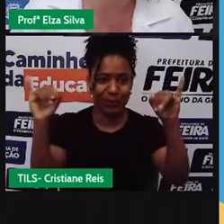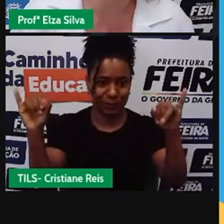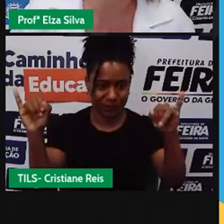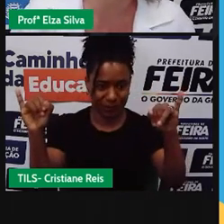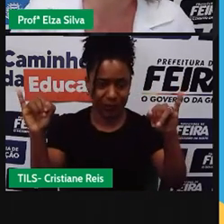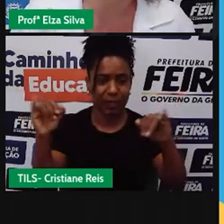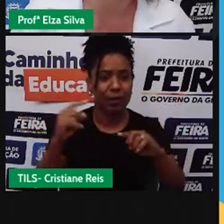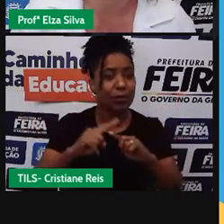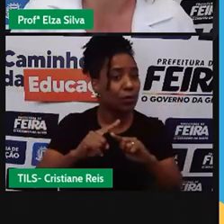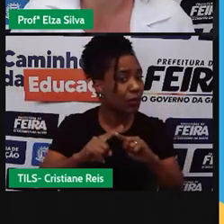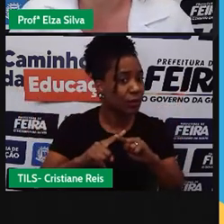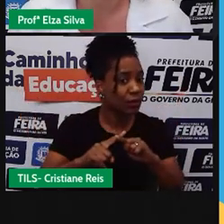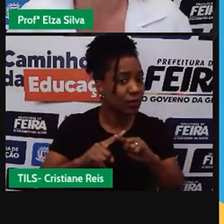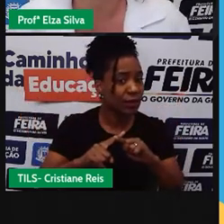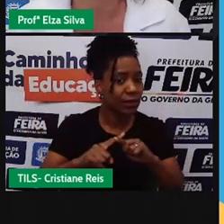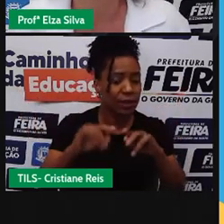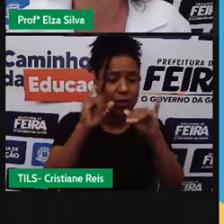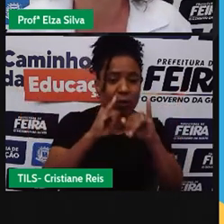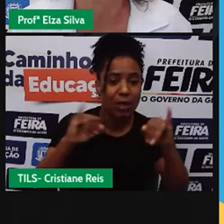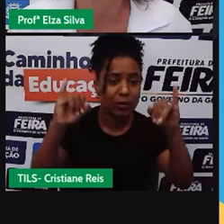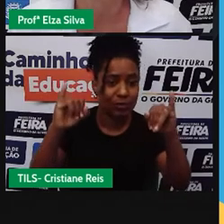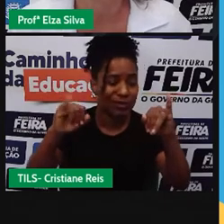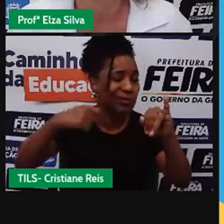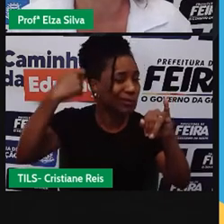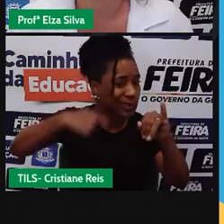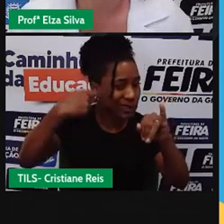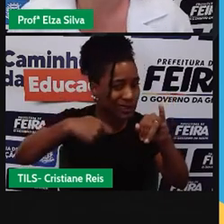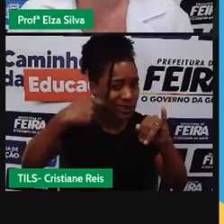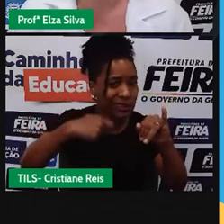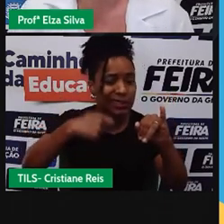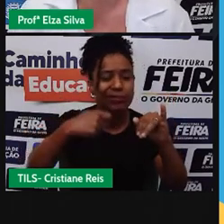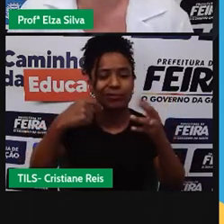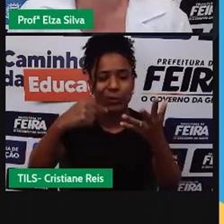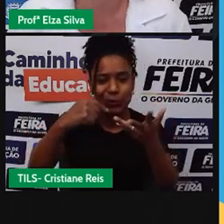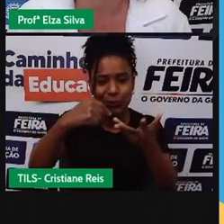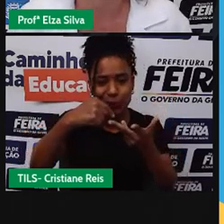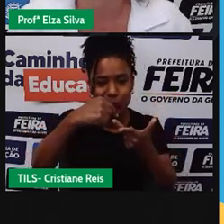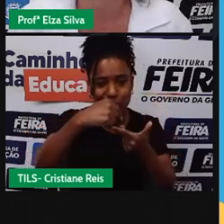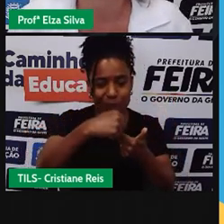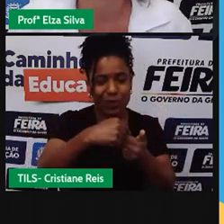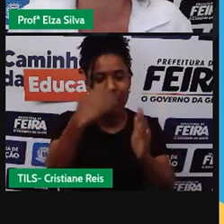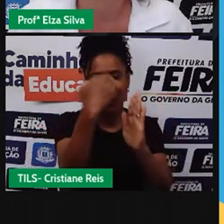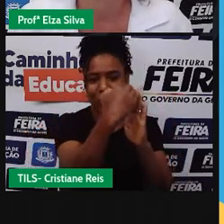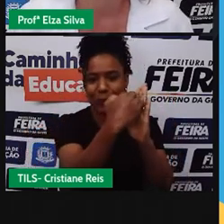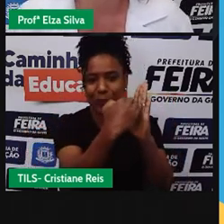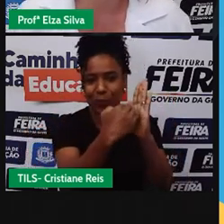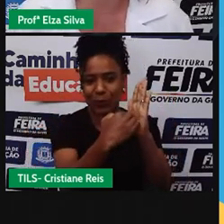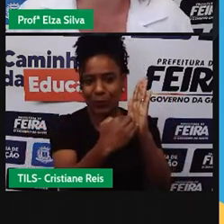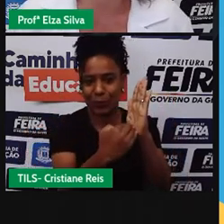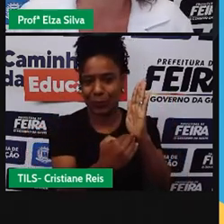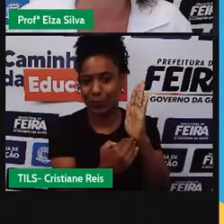nós encontramos obrigações que a pessoa precisa cumprir,